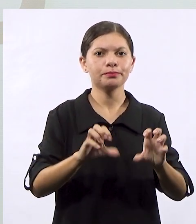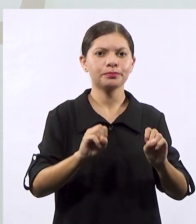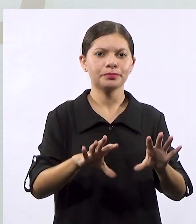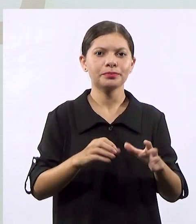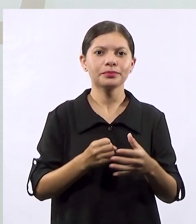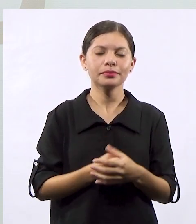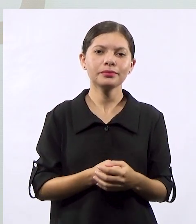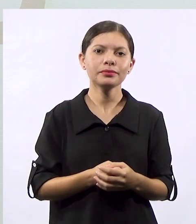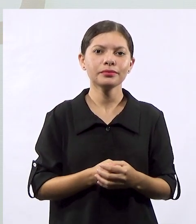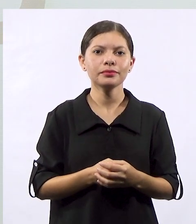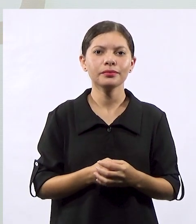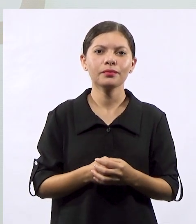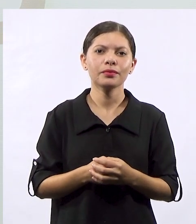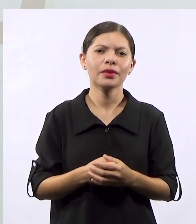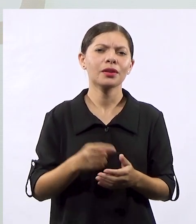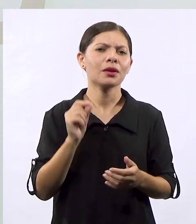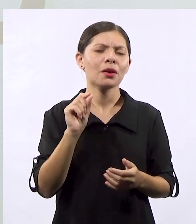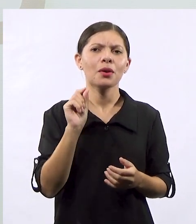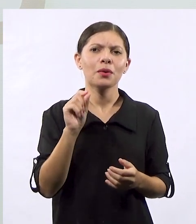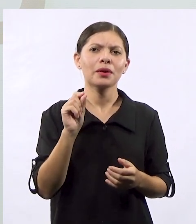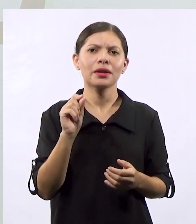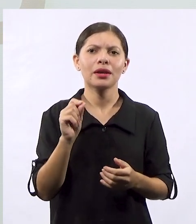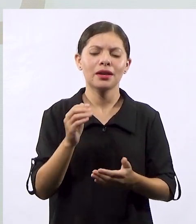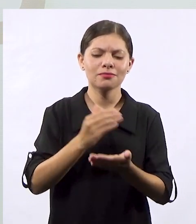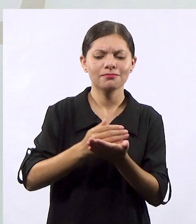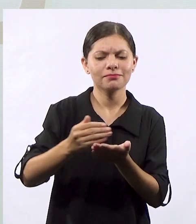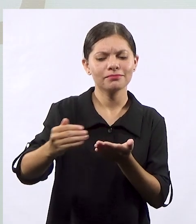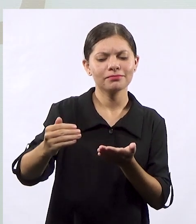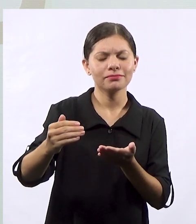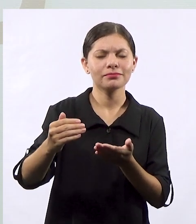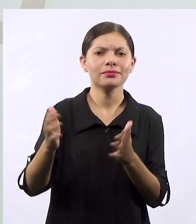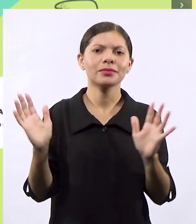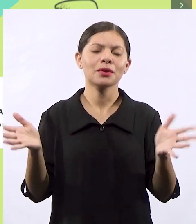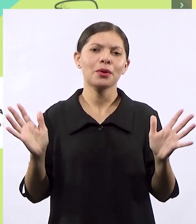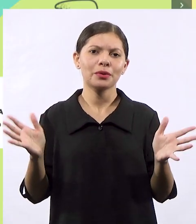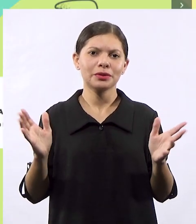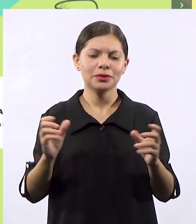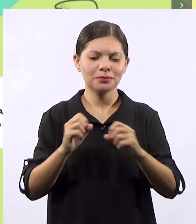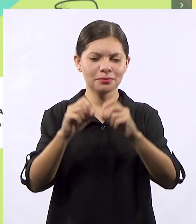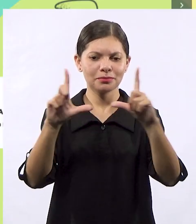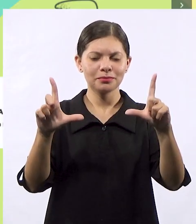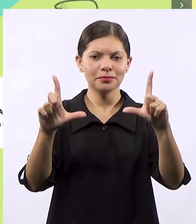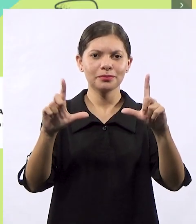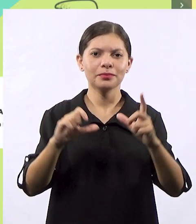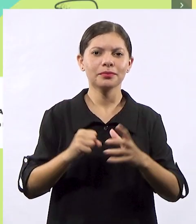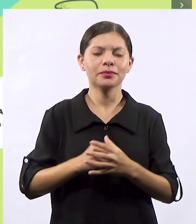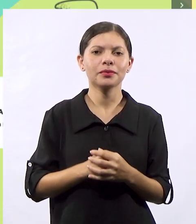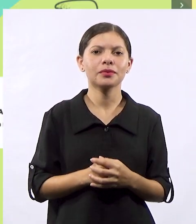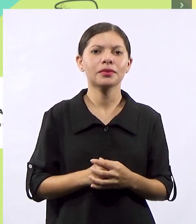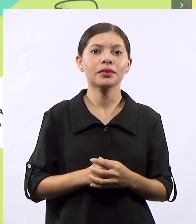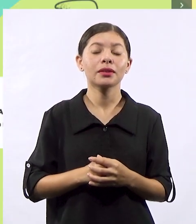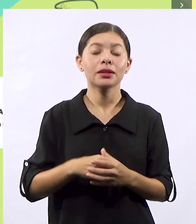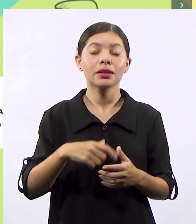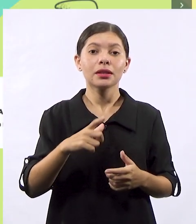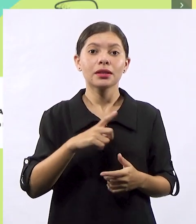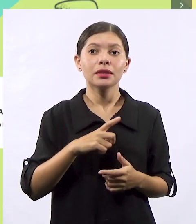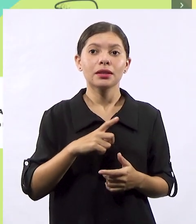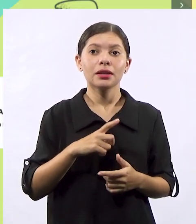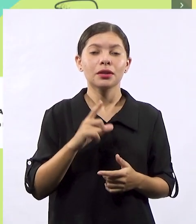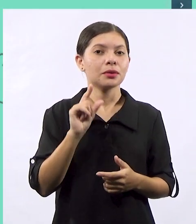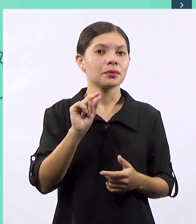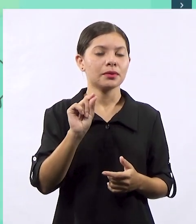são a nossa trilha de hoje. Vamos lá para o slide. A nossa trilha de hoje a gente